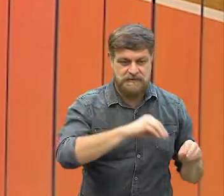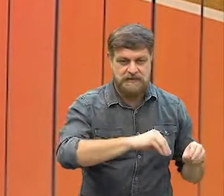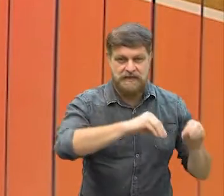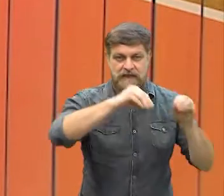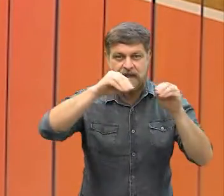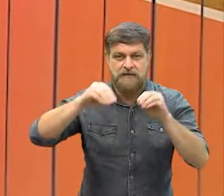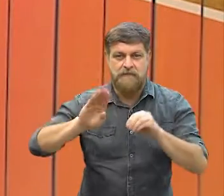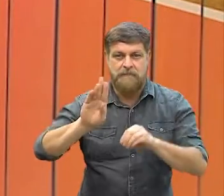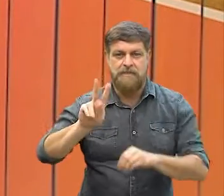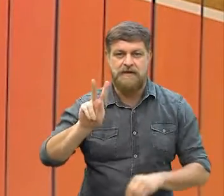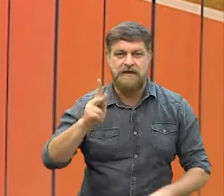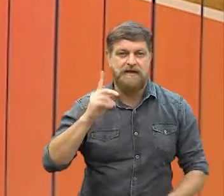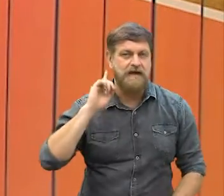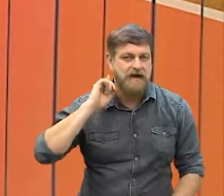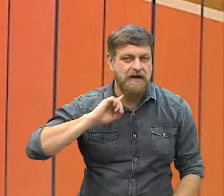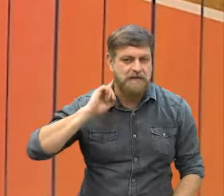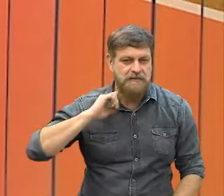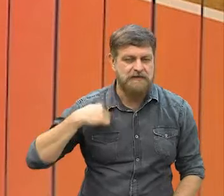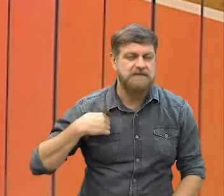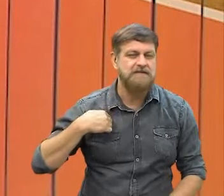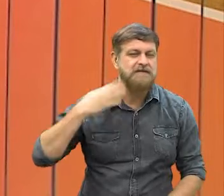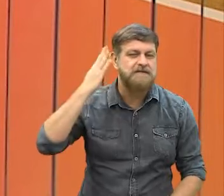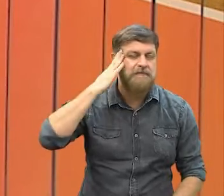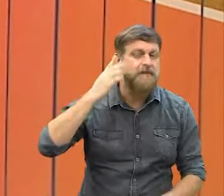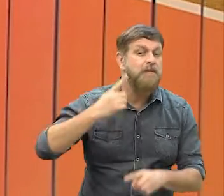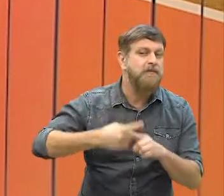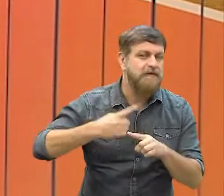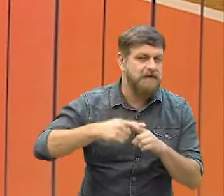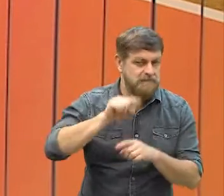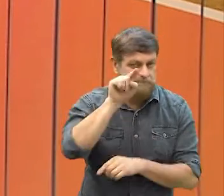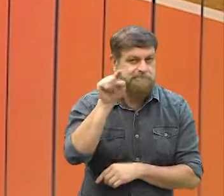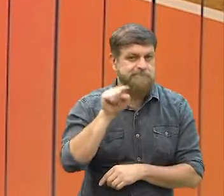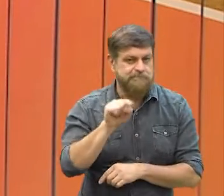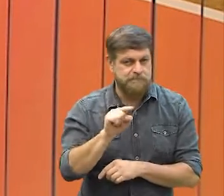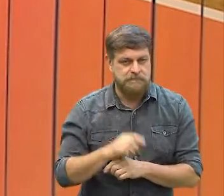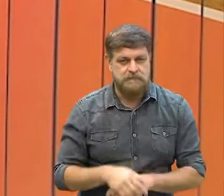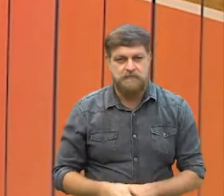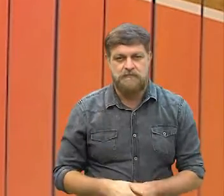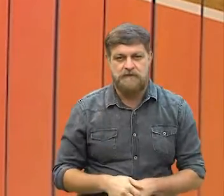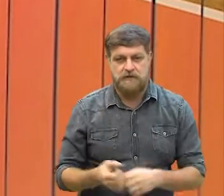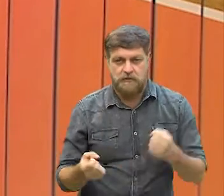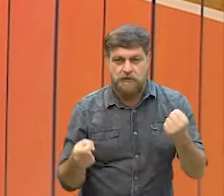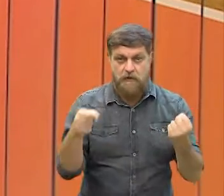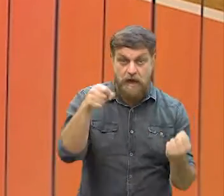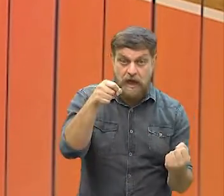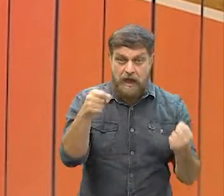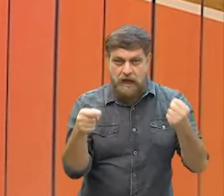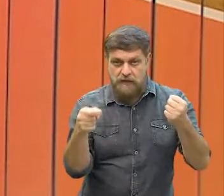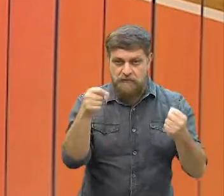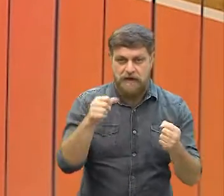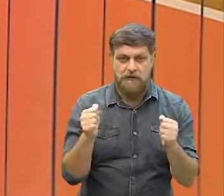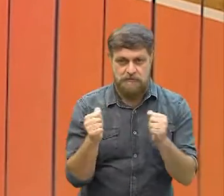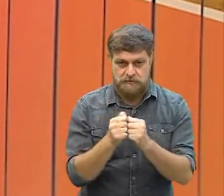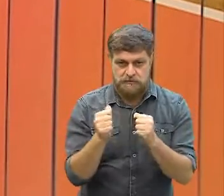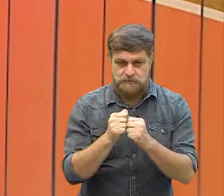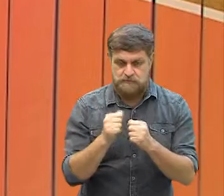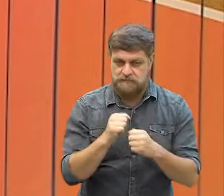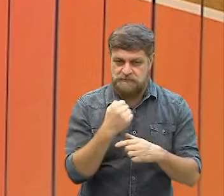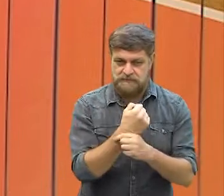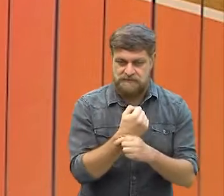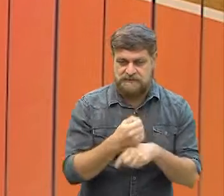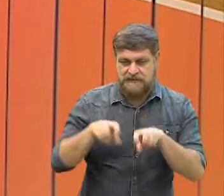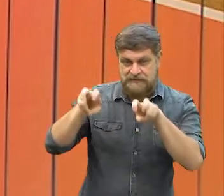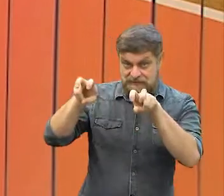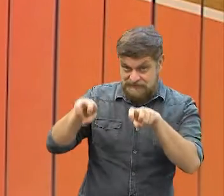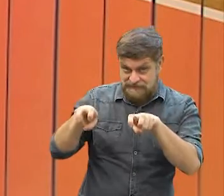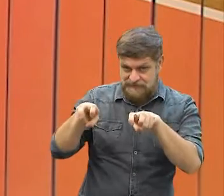para Belo Horizonte. Já já nós vamos saber o porquê. Então a entrevista de hoje vai ser no carro, com segurança, não está